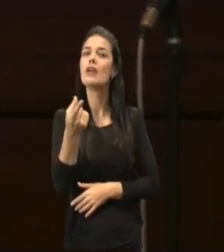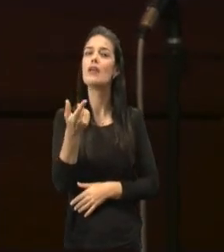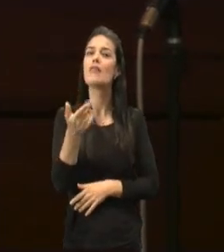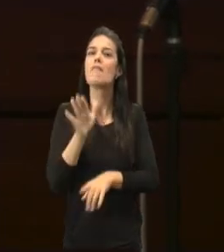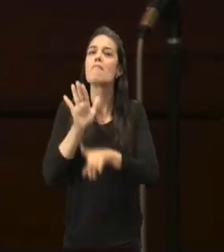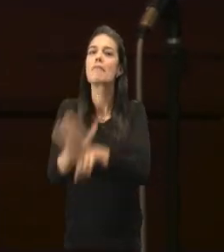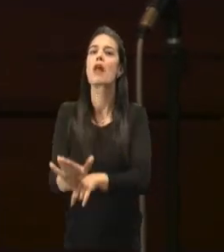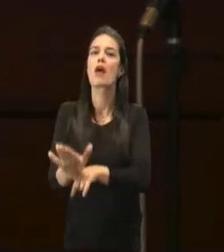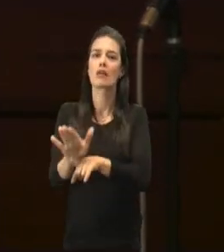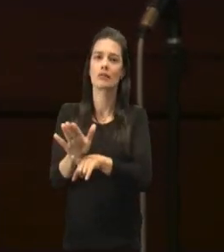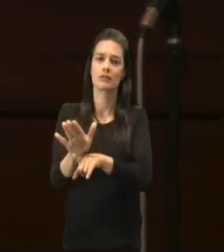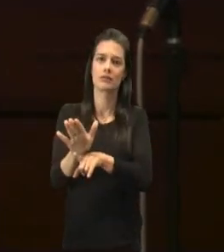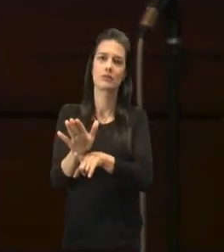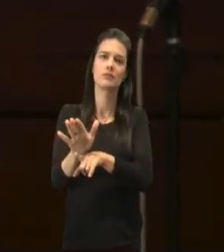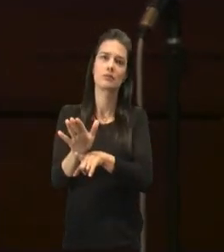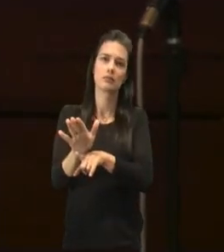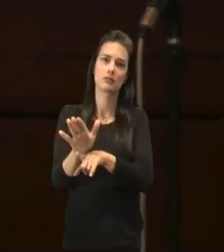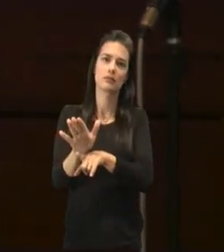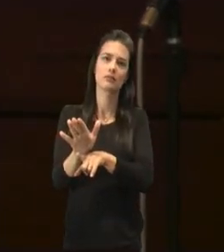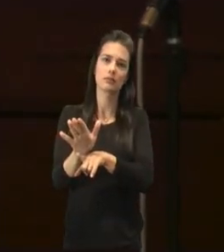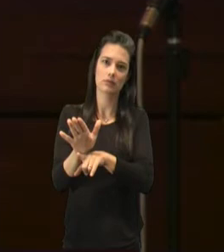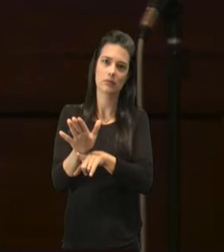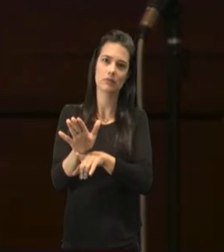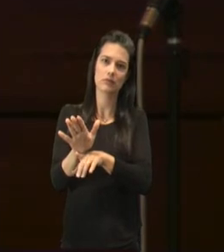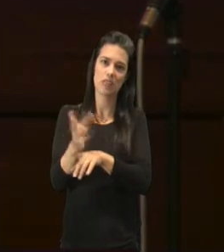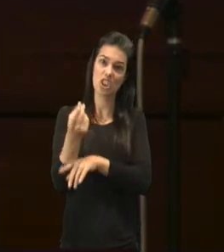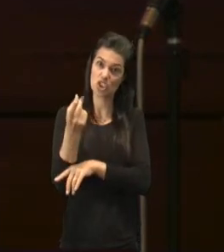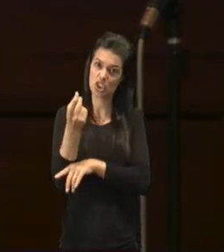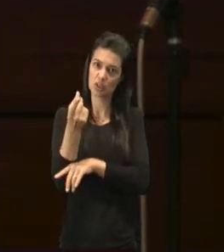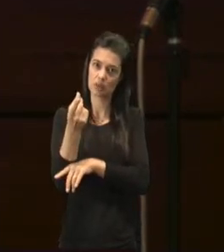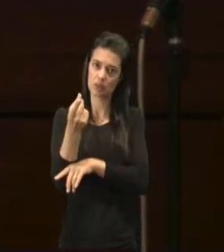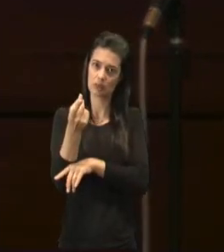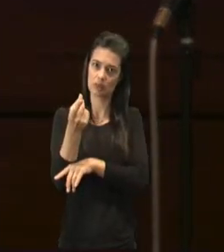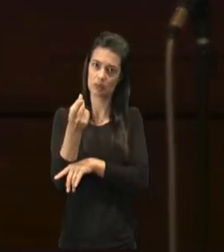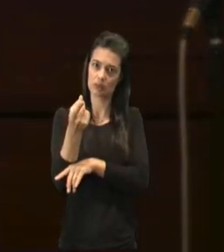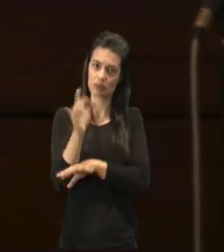uma grande mulher, pelos meios materiais.